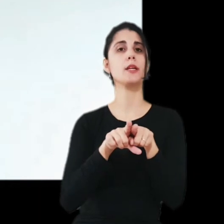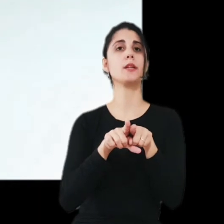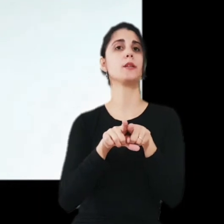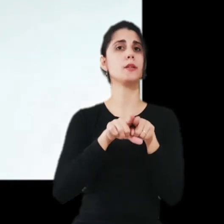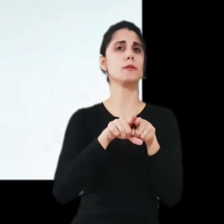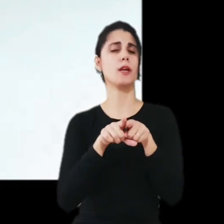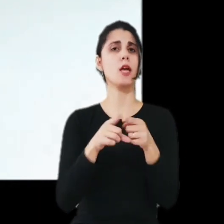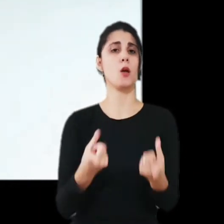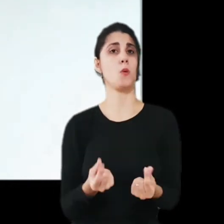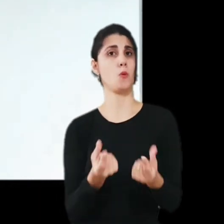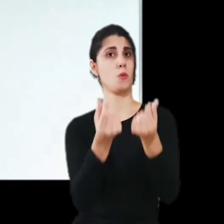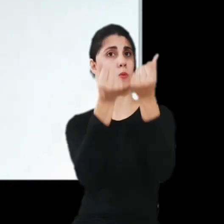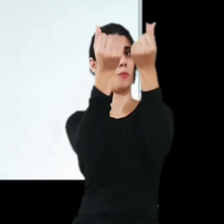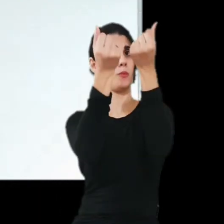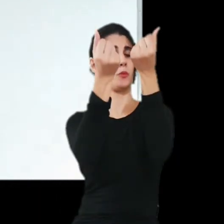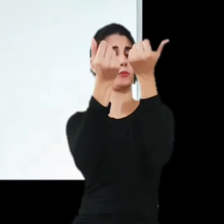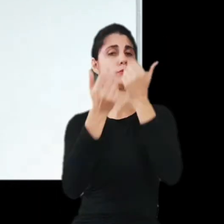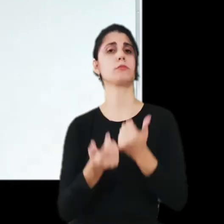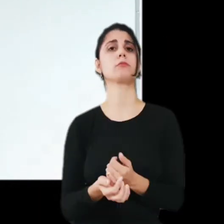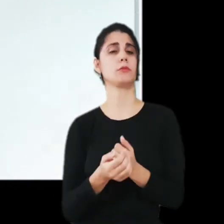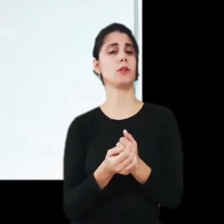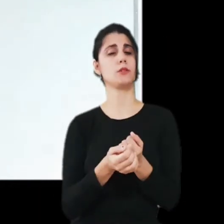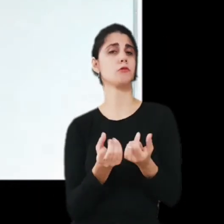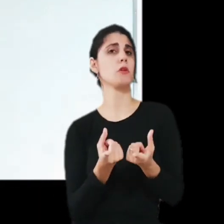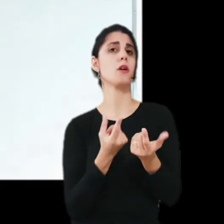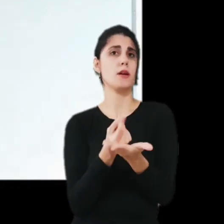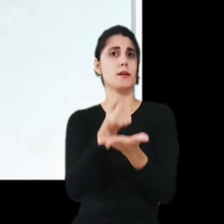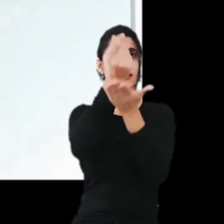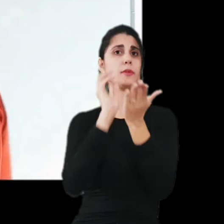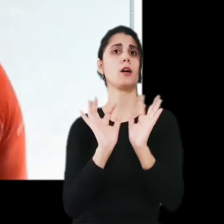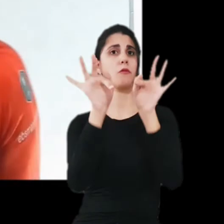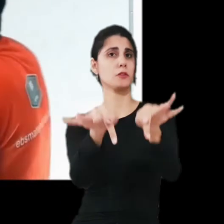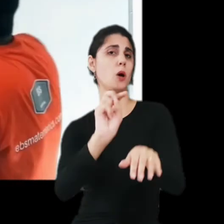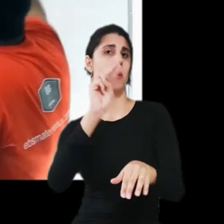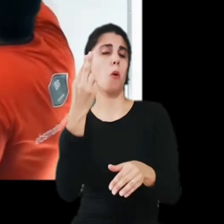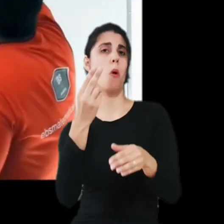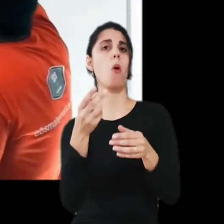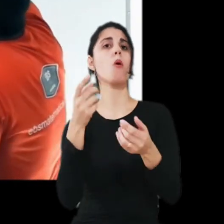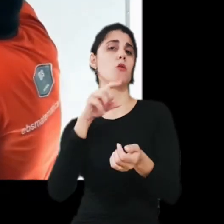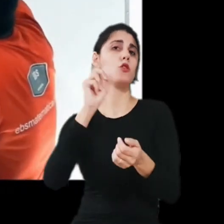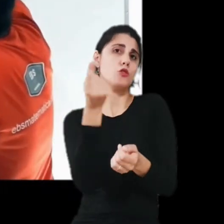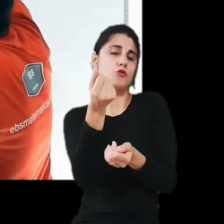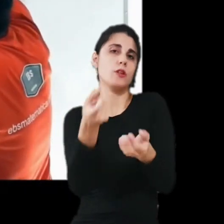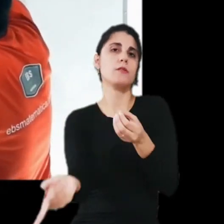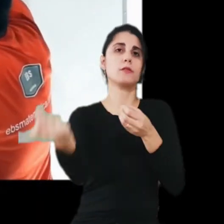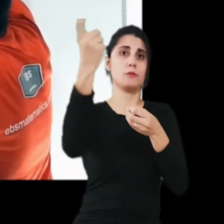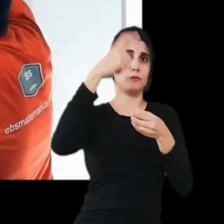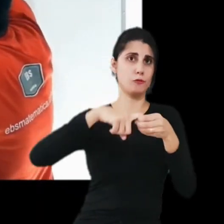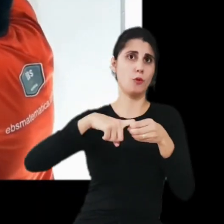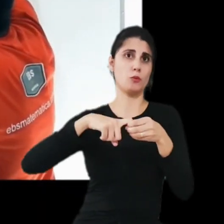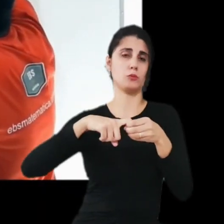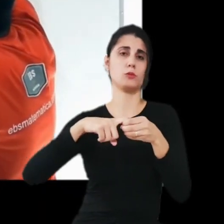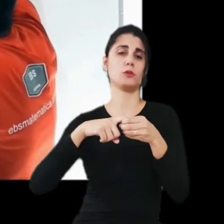montante, ou capital final, e também em alguns lugares o chamam de valor de resgate. O montante é a